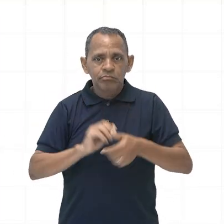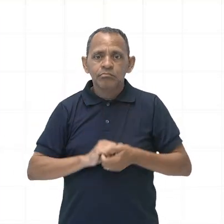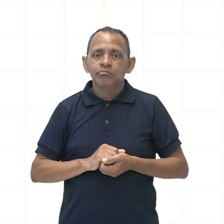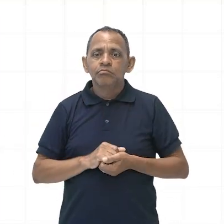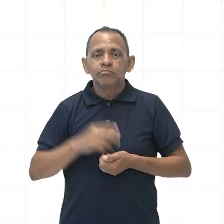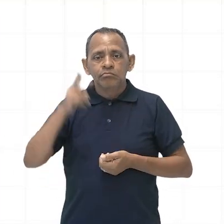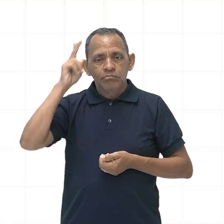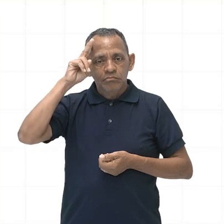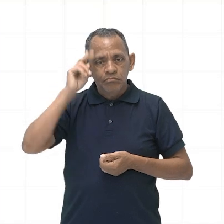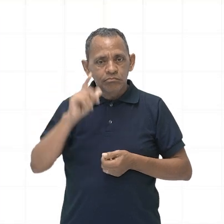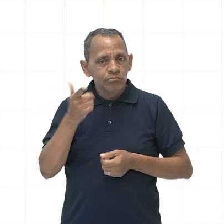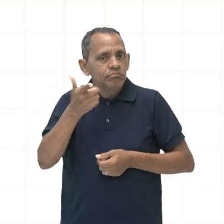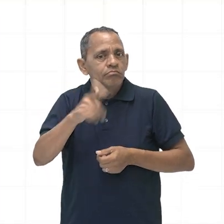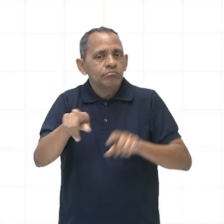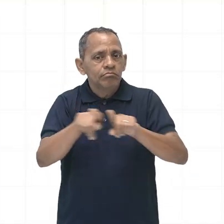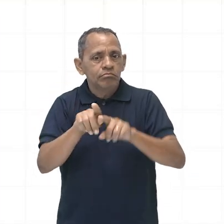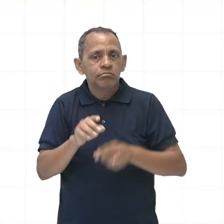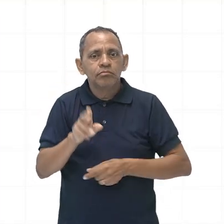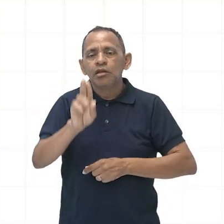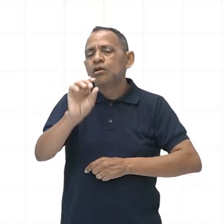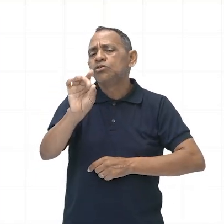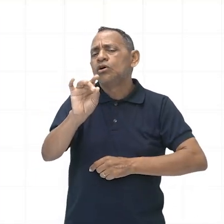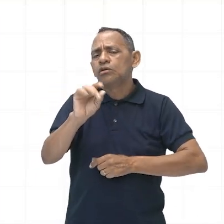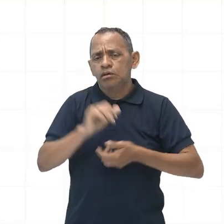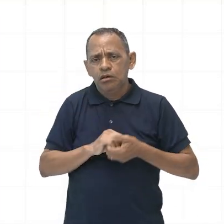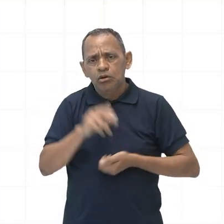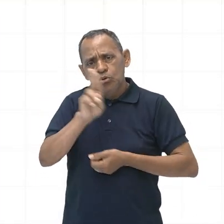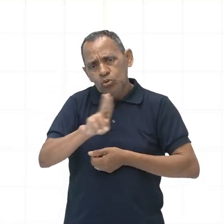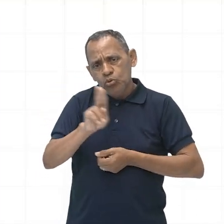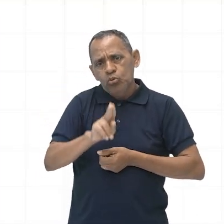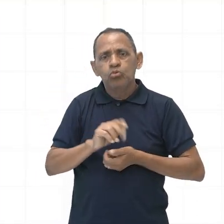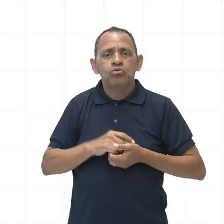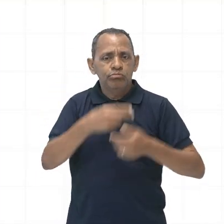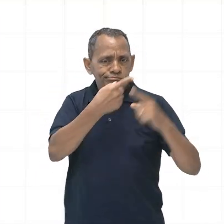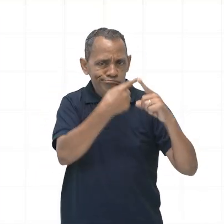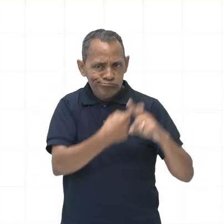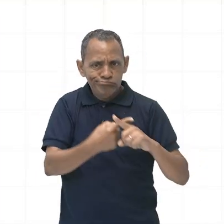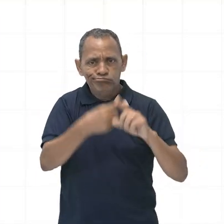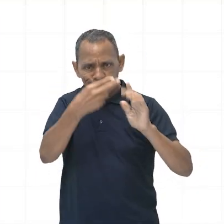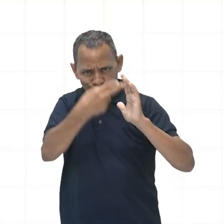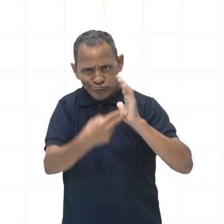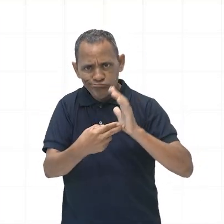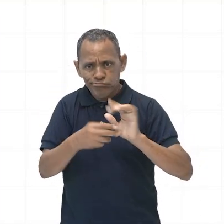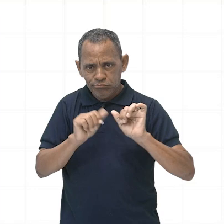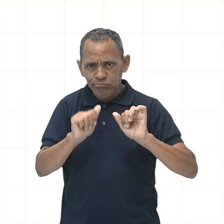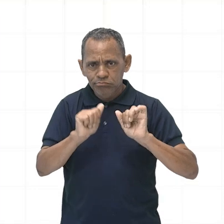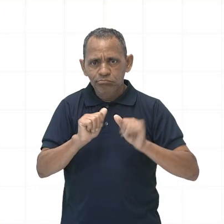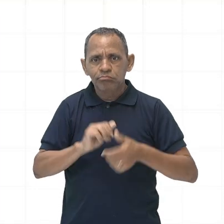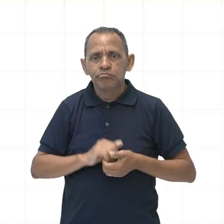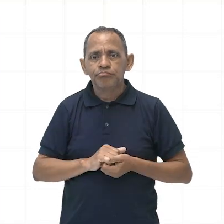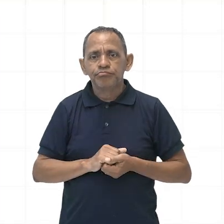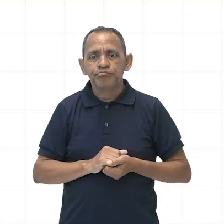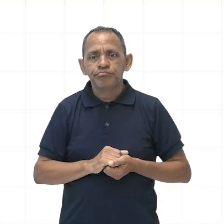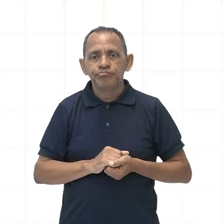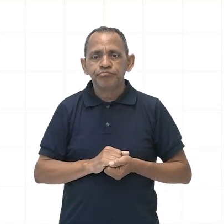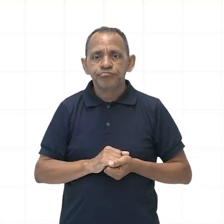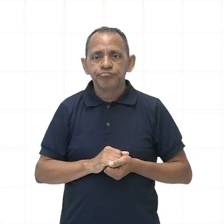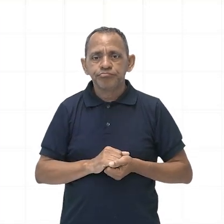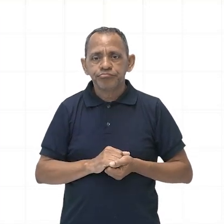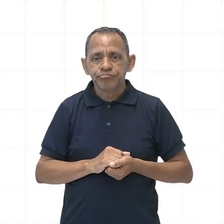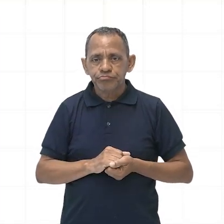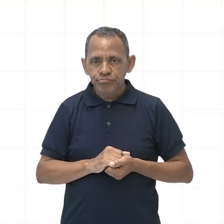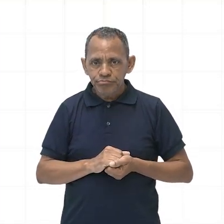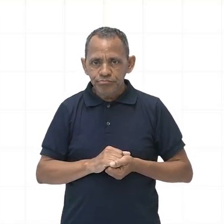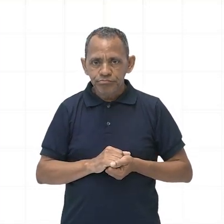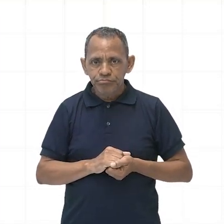mais uma vez, que aqui é só a aplicação da propriedade, né? Exatamente o que a gente pode e deve fazer,